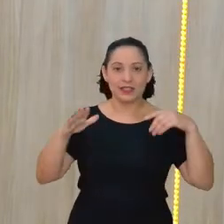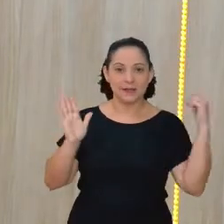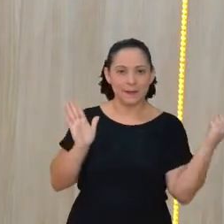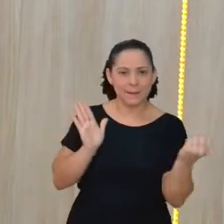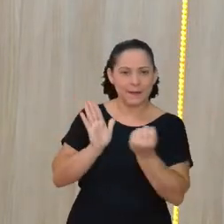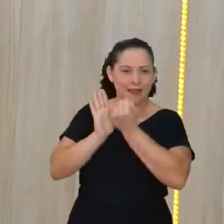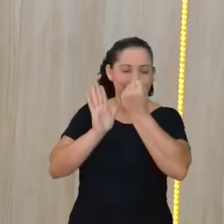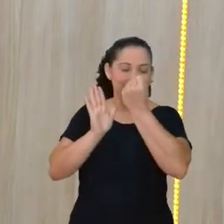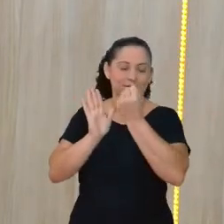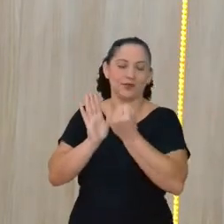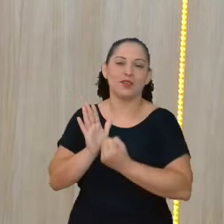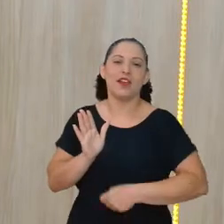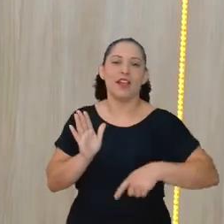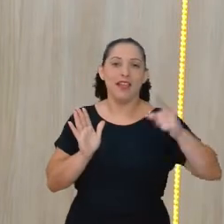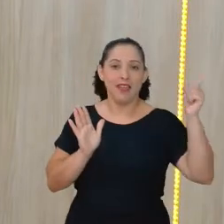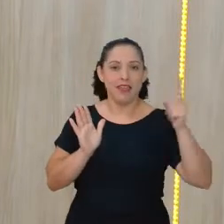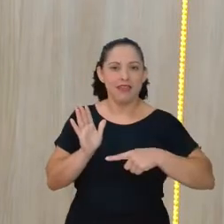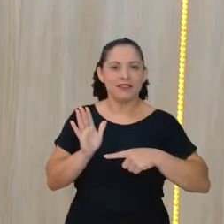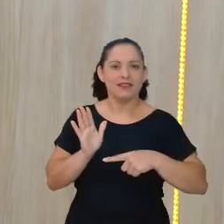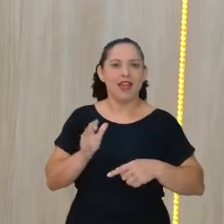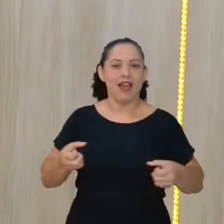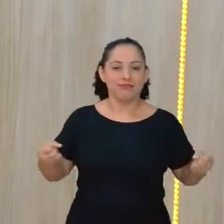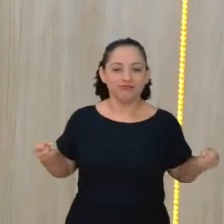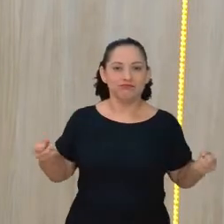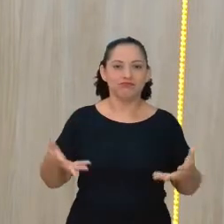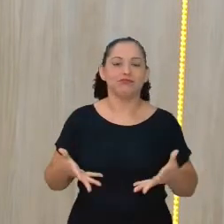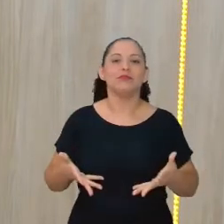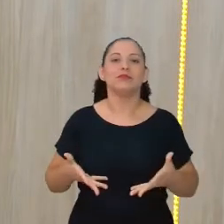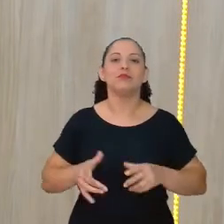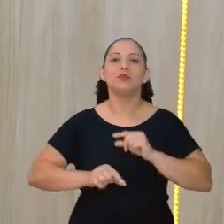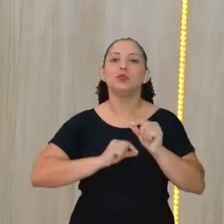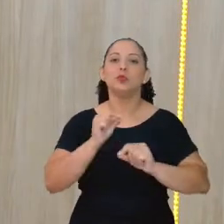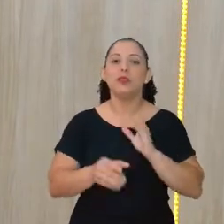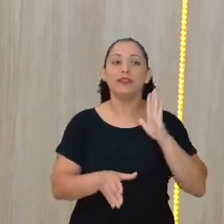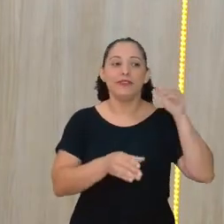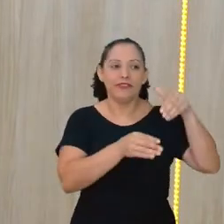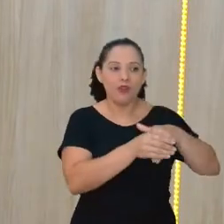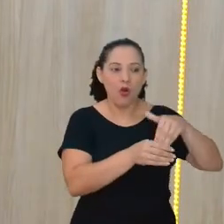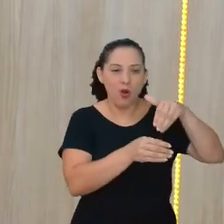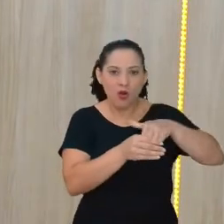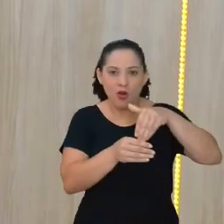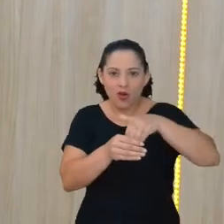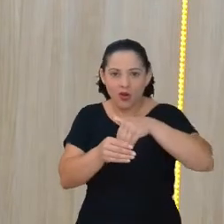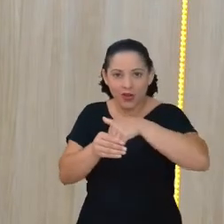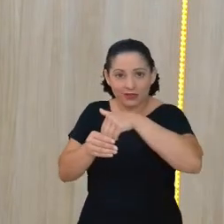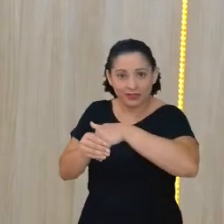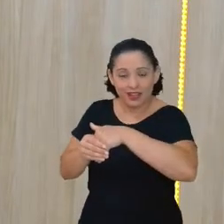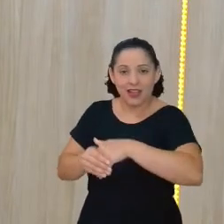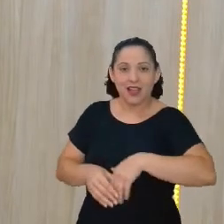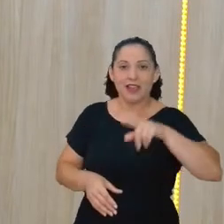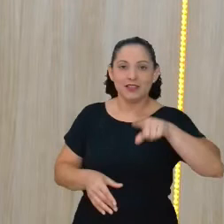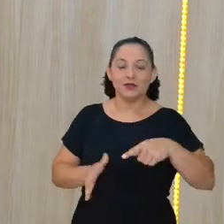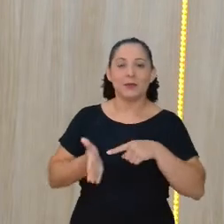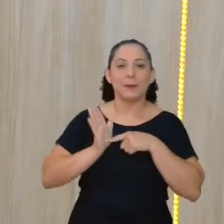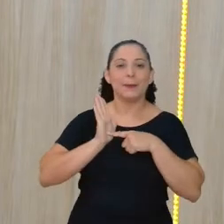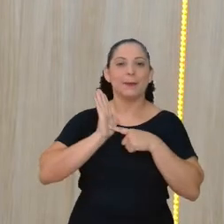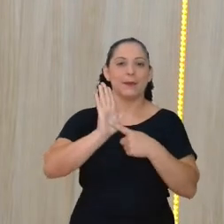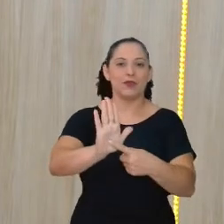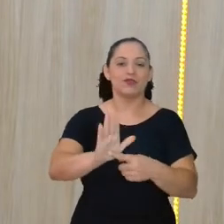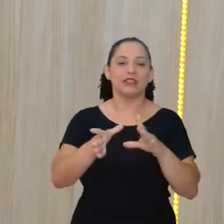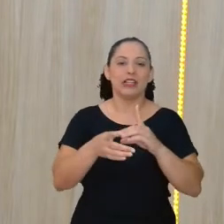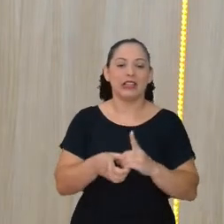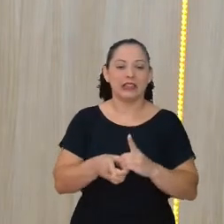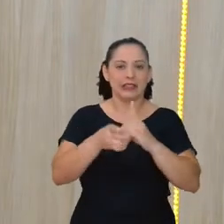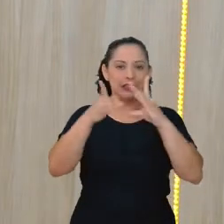né? Essa ação de votar, essa votação, marca aí a nossa